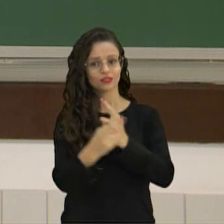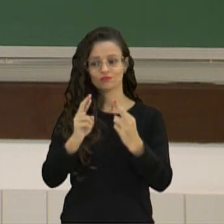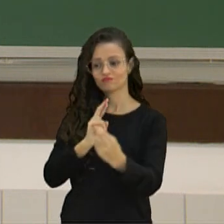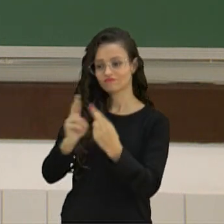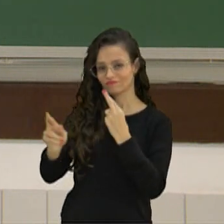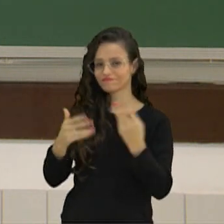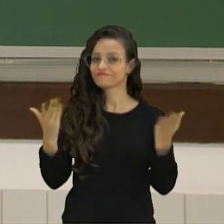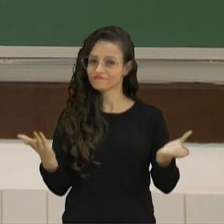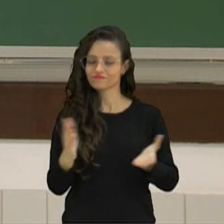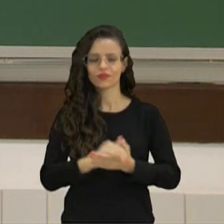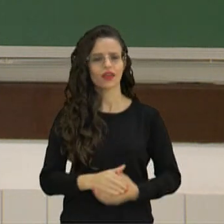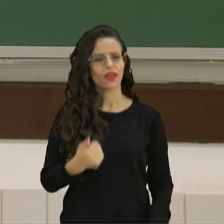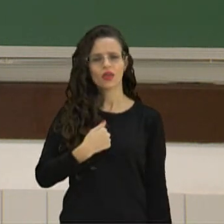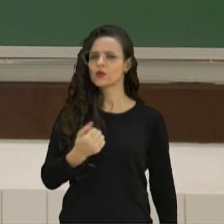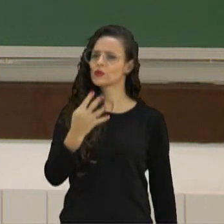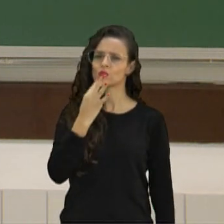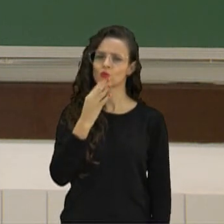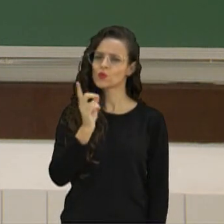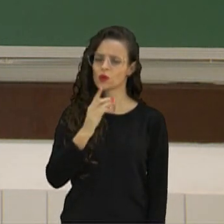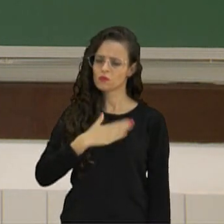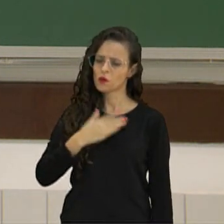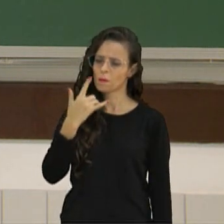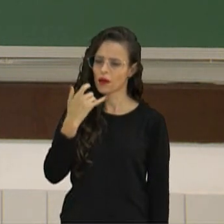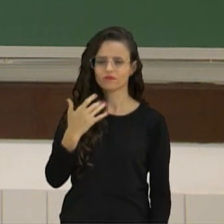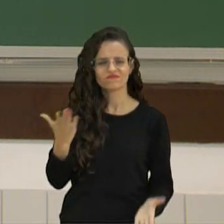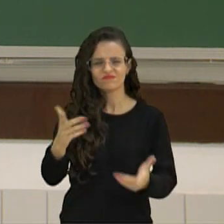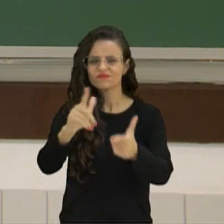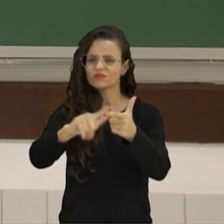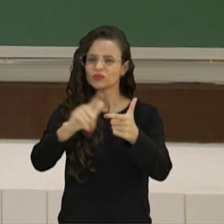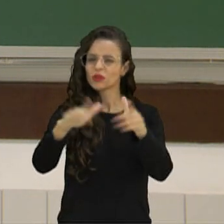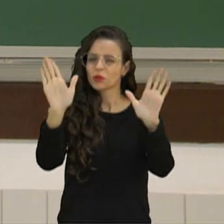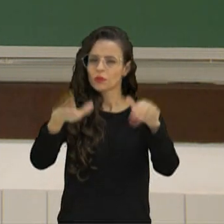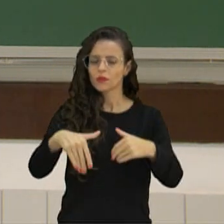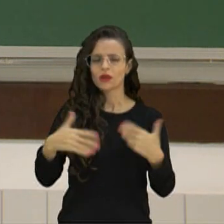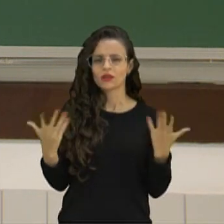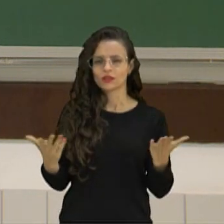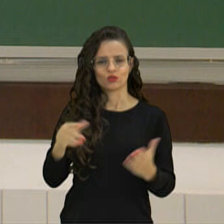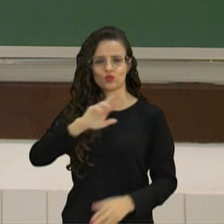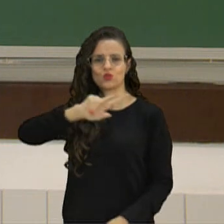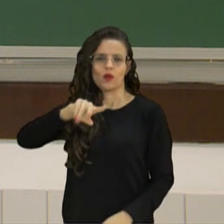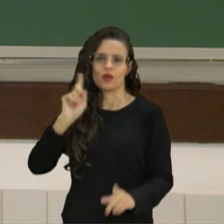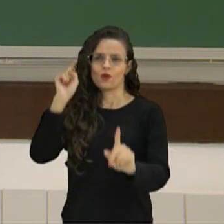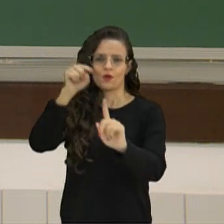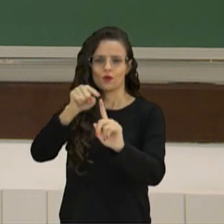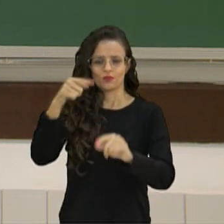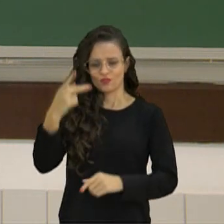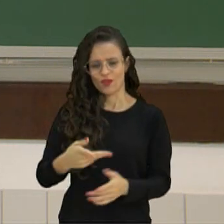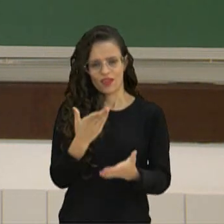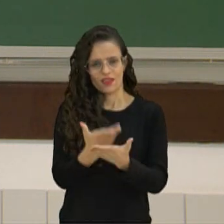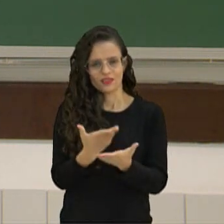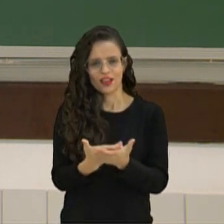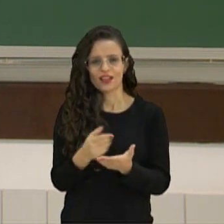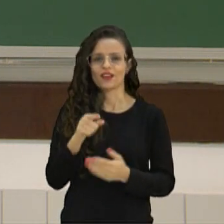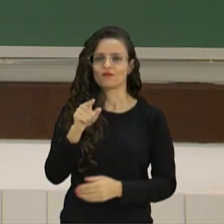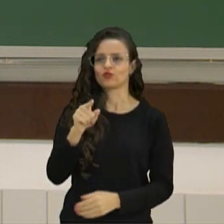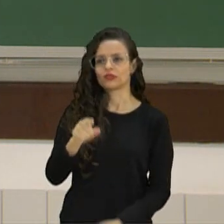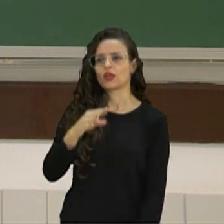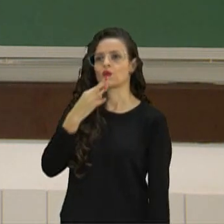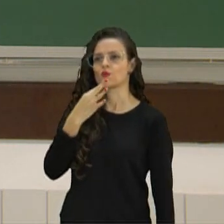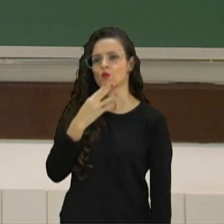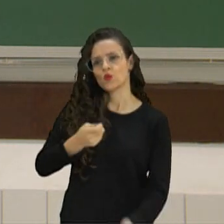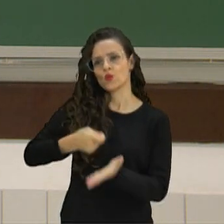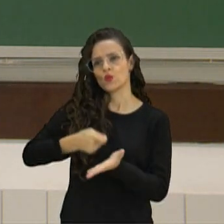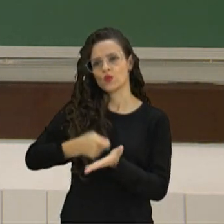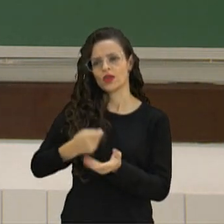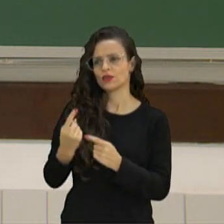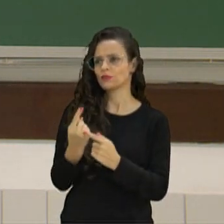né? Eu não conheço o meu pai, não tem problema. Não queremos, não é o objetivo desta aula que vocês conheçam